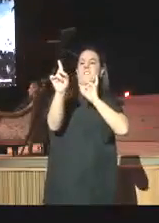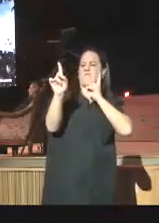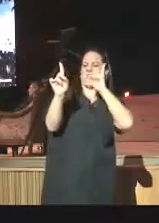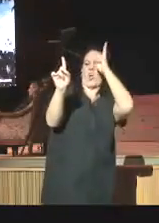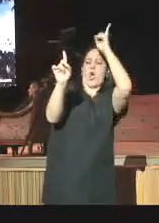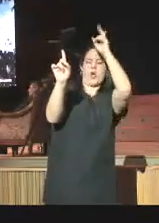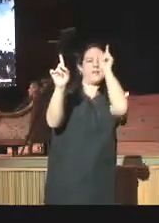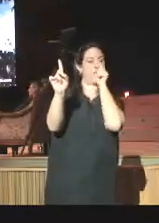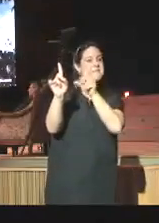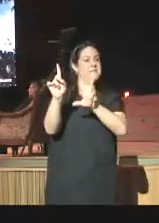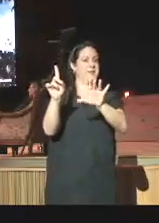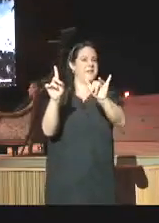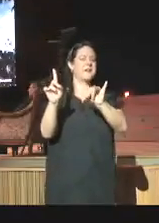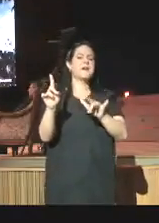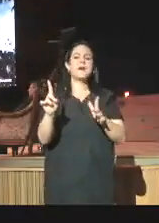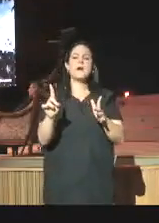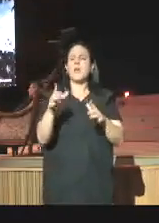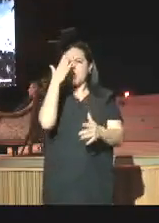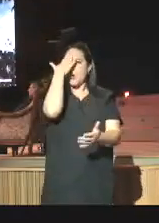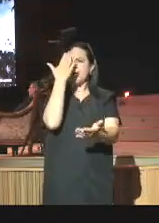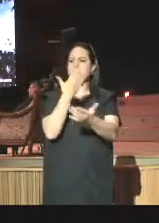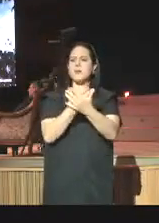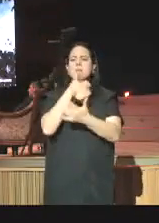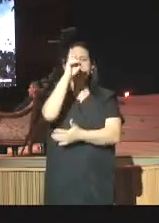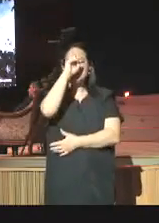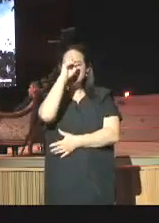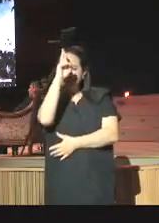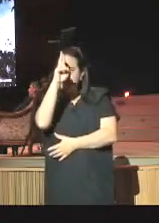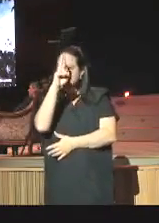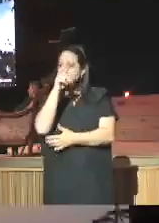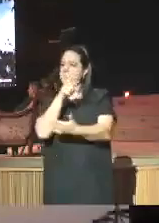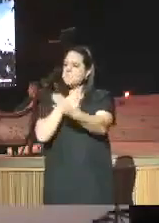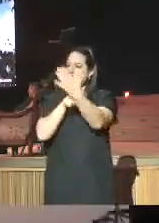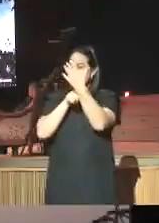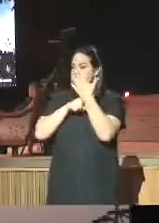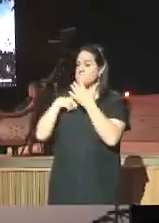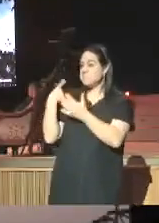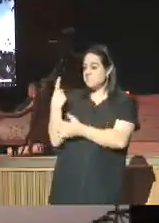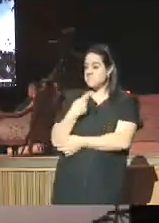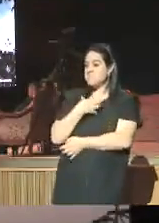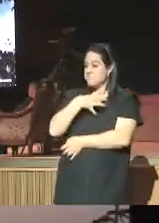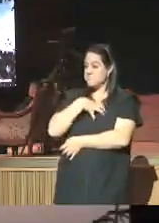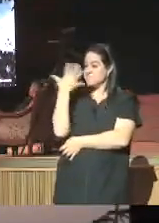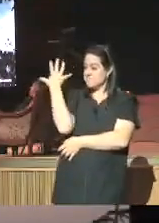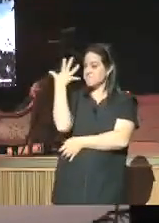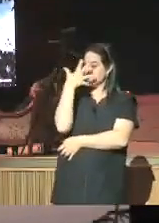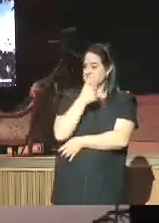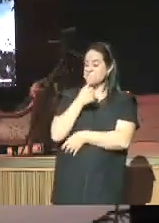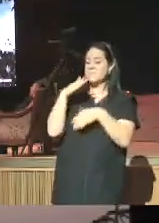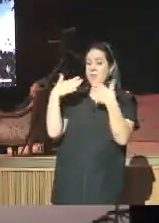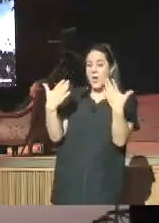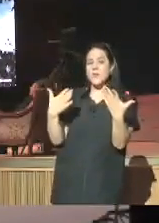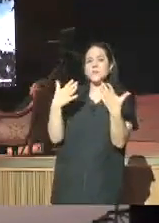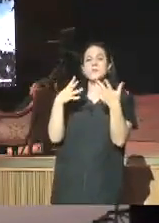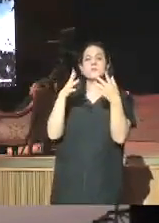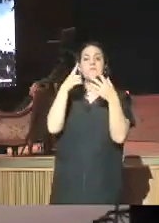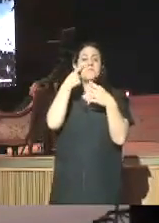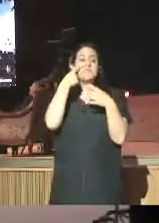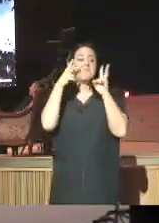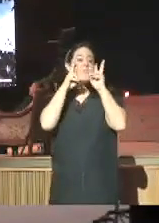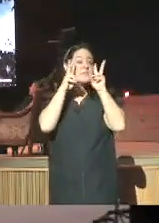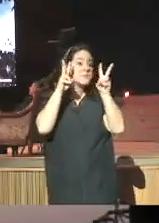Mas eu acredito que o senhor tá revelando isso pra gente de uma maneira muito bonita quando a gente ouve um testemunho